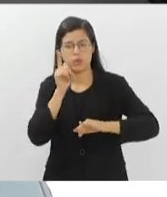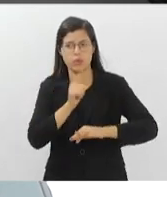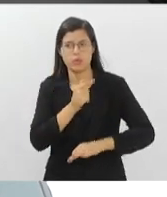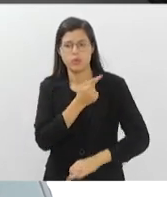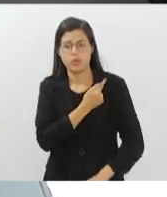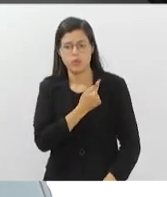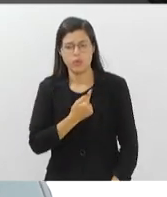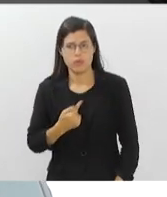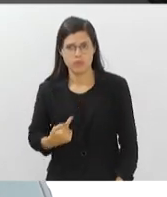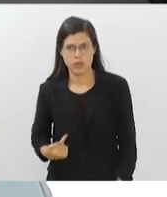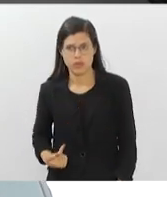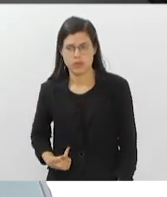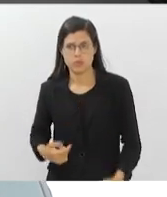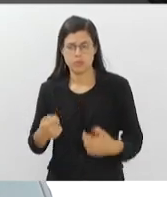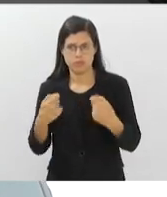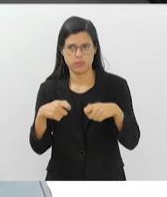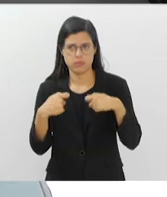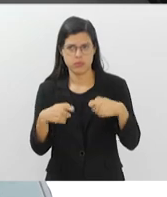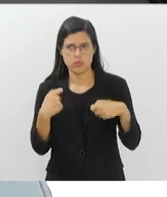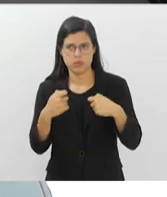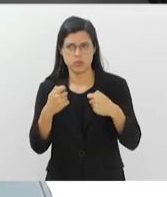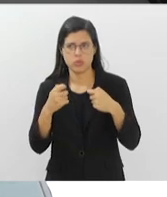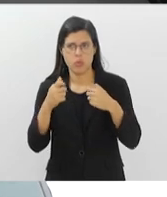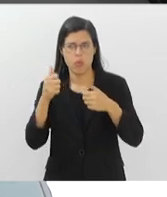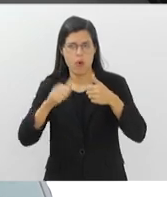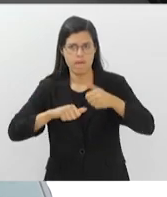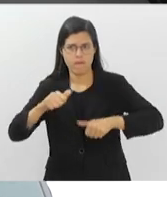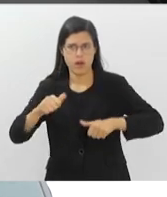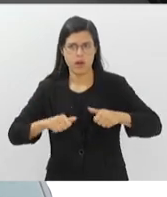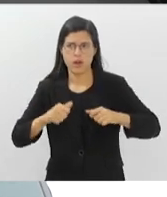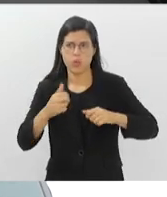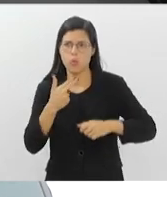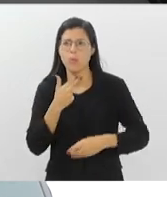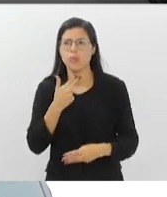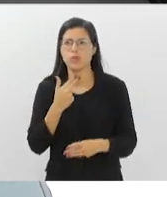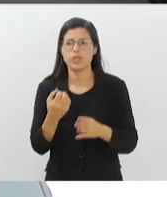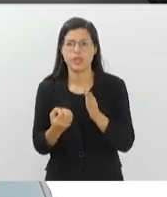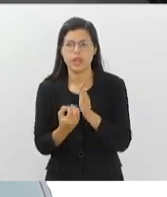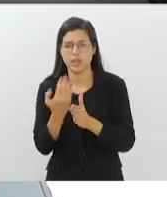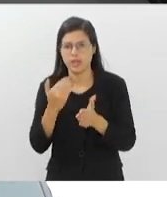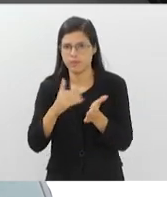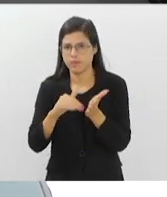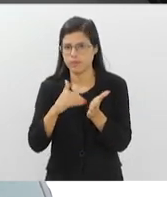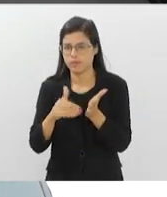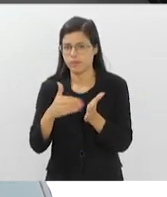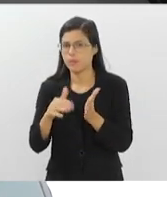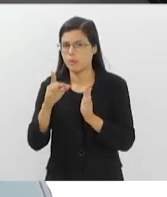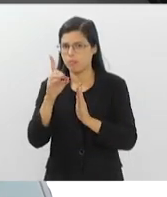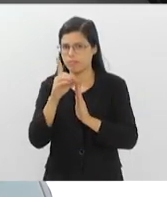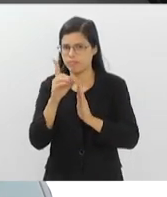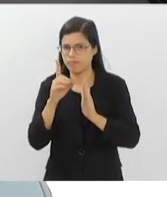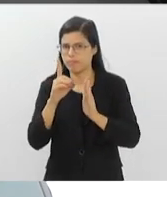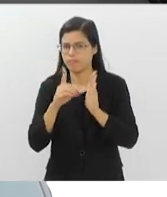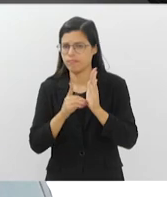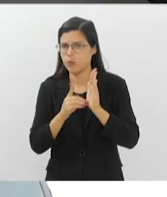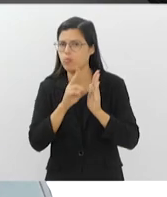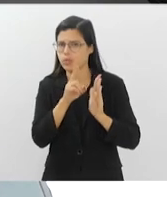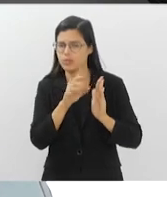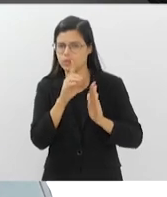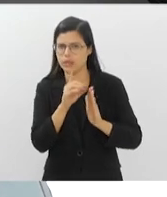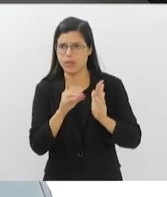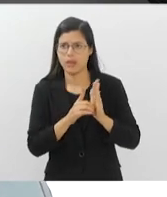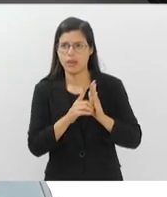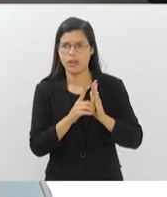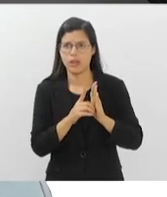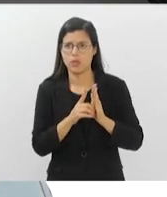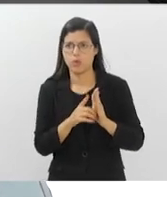teve que rever isso, que ele não podia criar secretaria por decreto. Por via de consequência, ele não pode